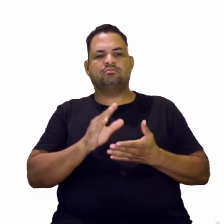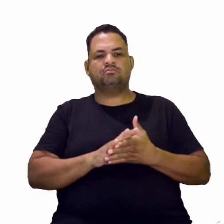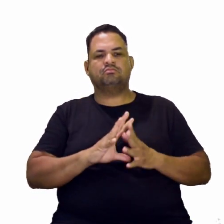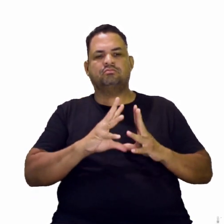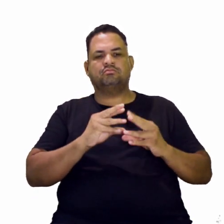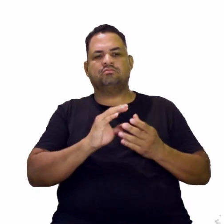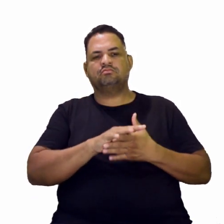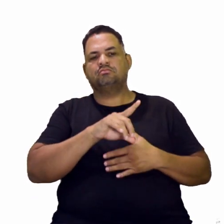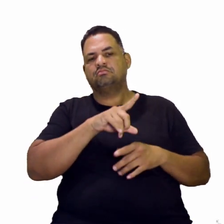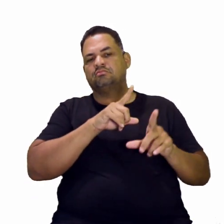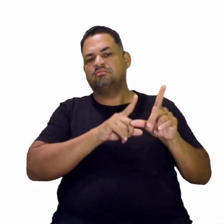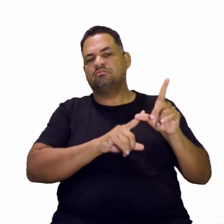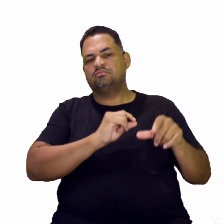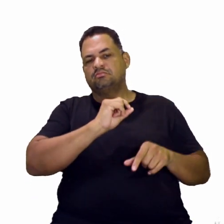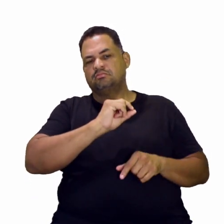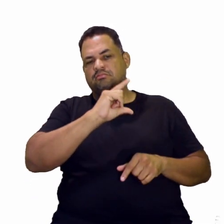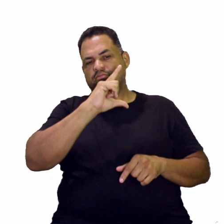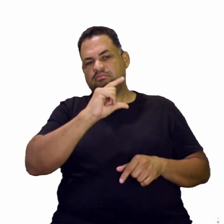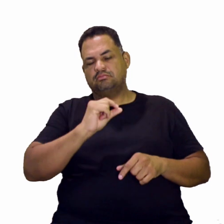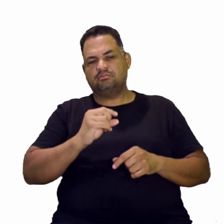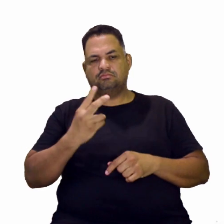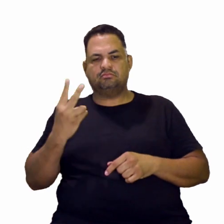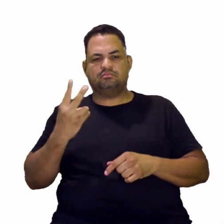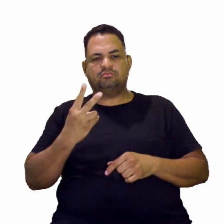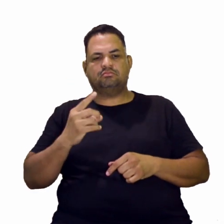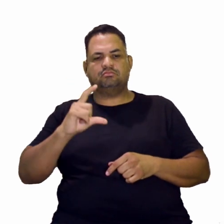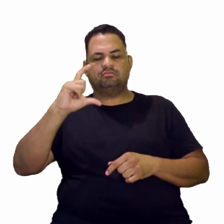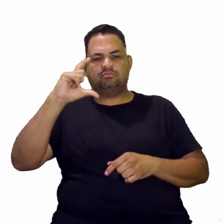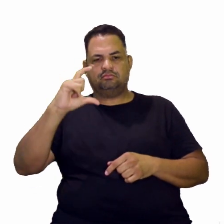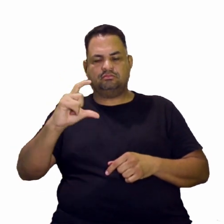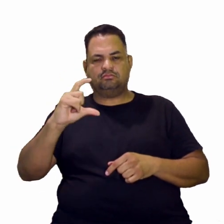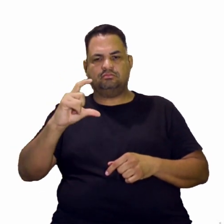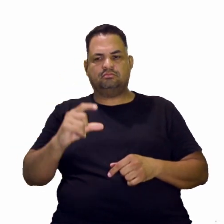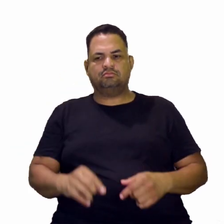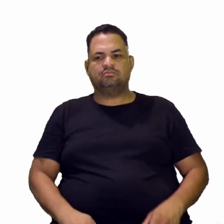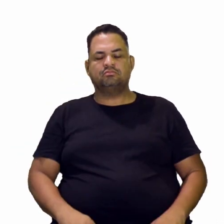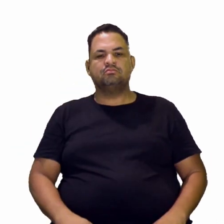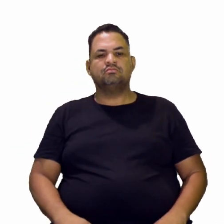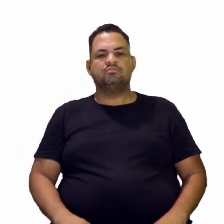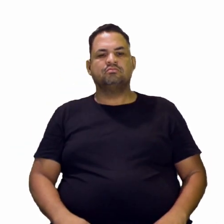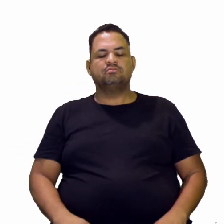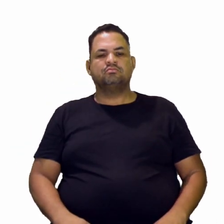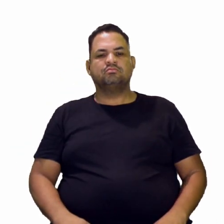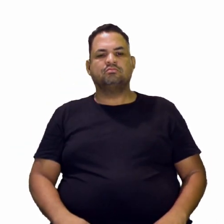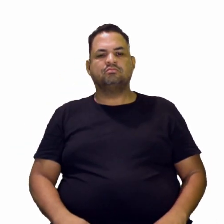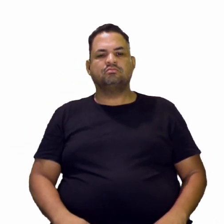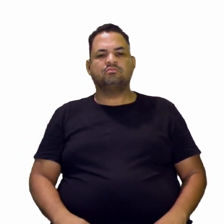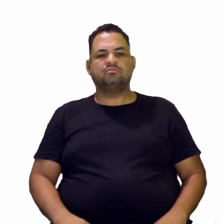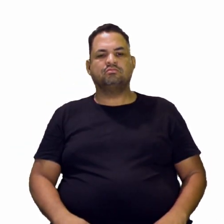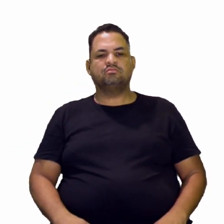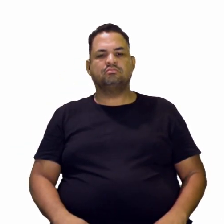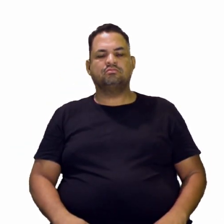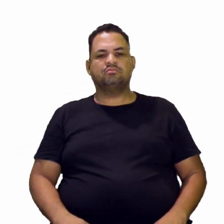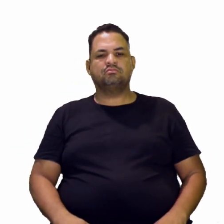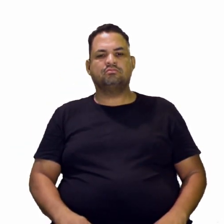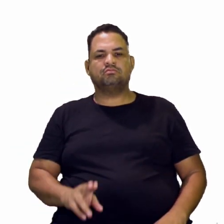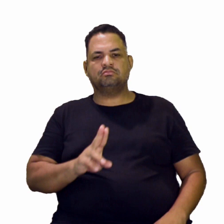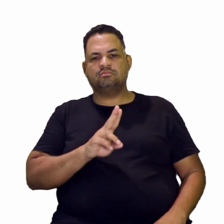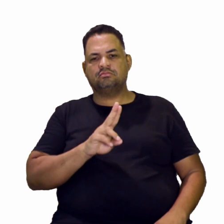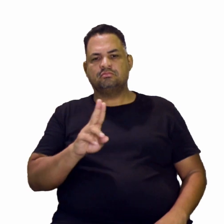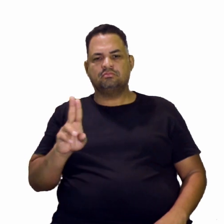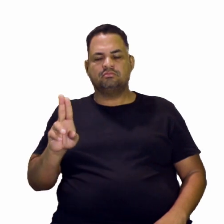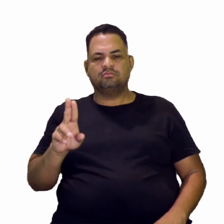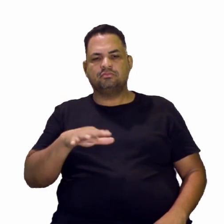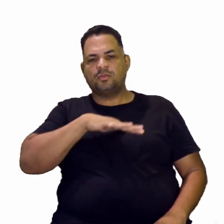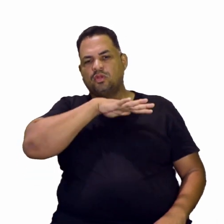letra maiúscula, né? Esses nomes que tem do ladinho da palavra, pessoal, é o nome correspondente a